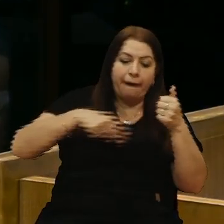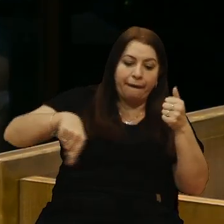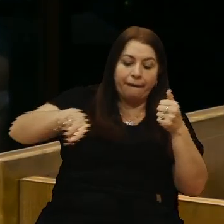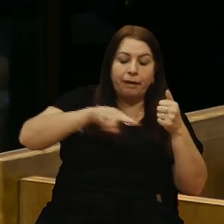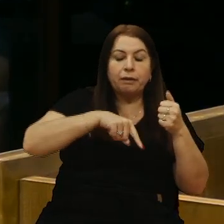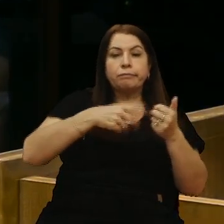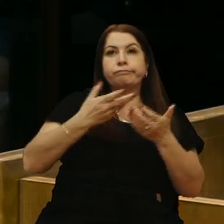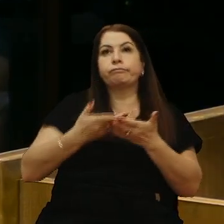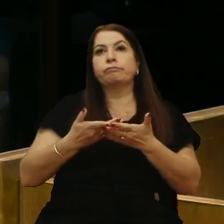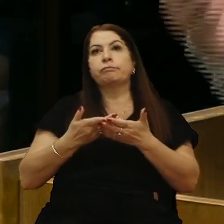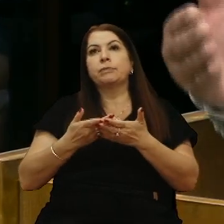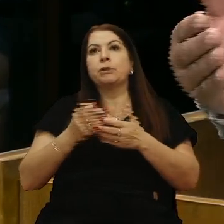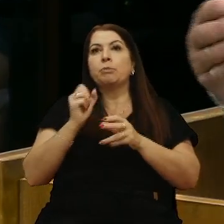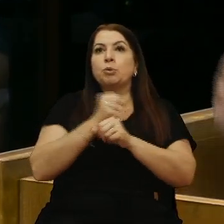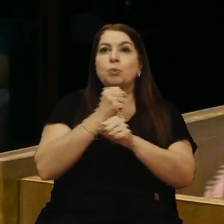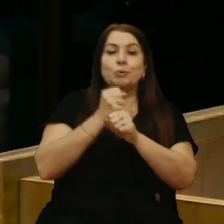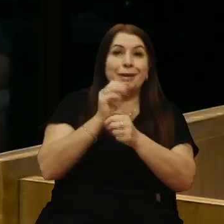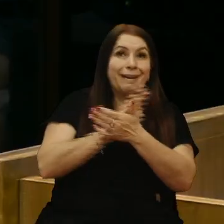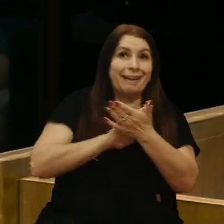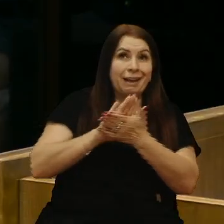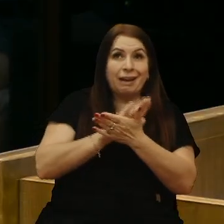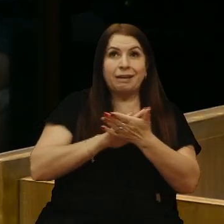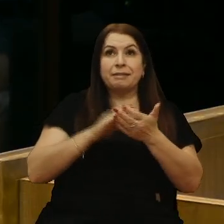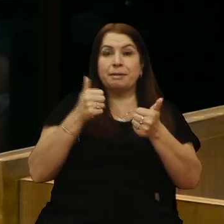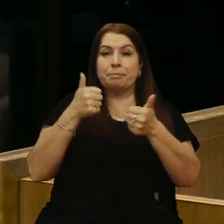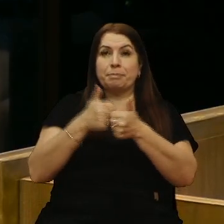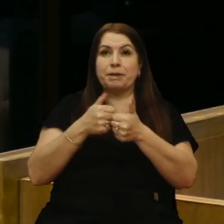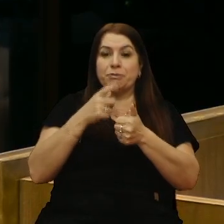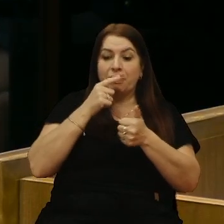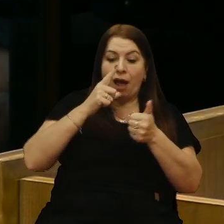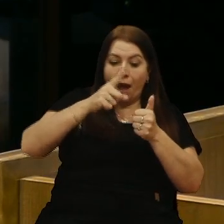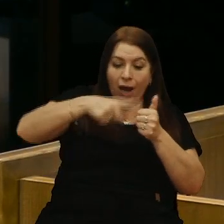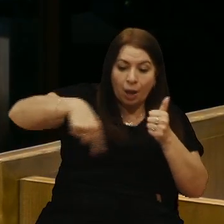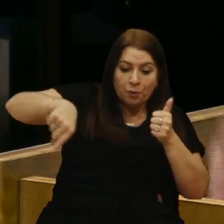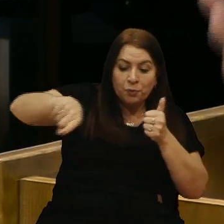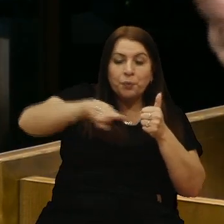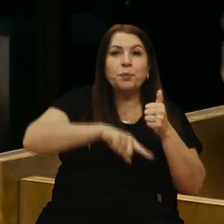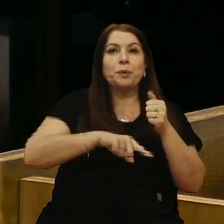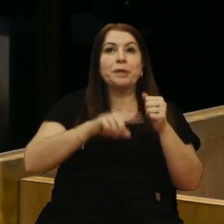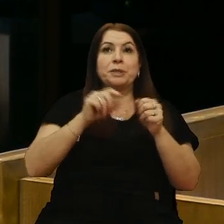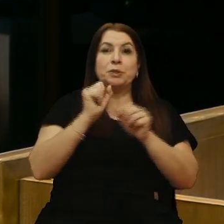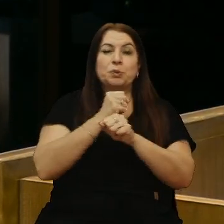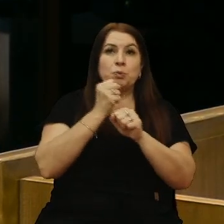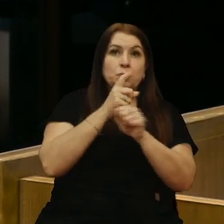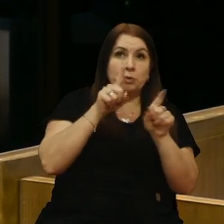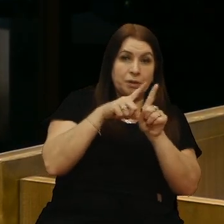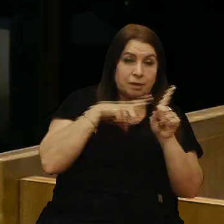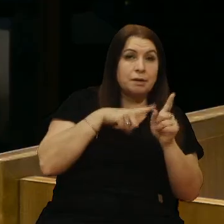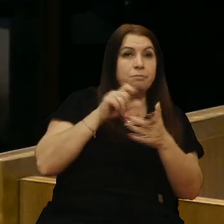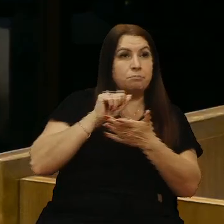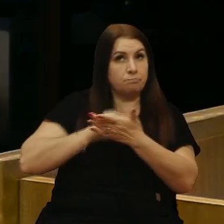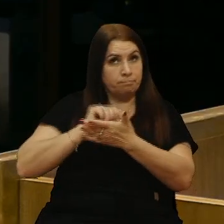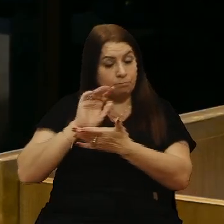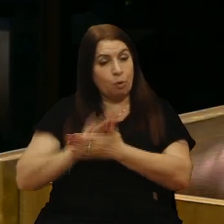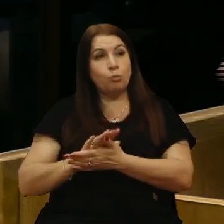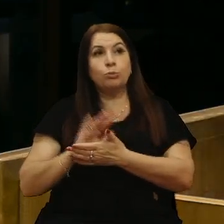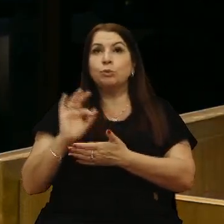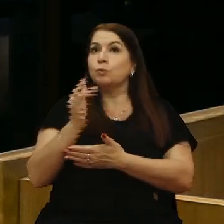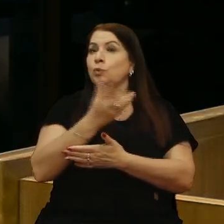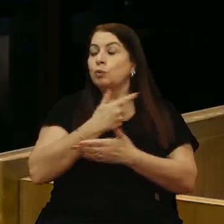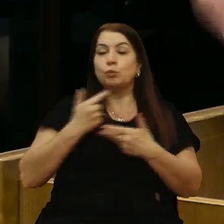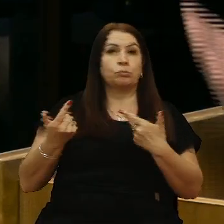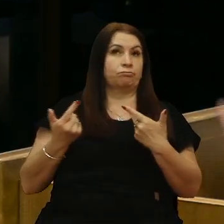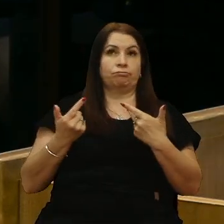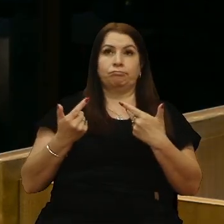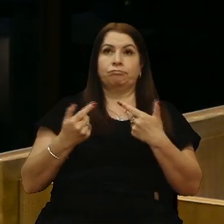não pode construir nada onde é bacia de captação, se constrói é multado. Toda essa